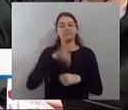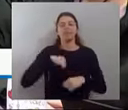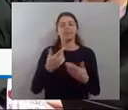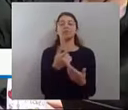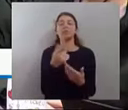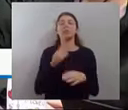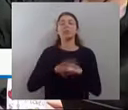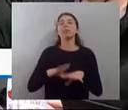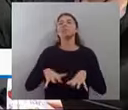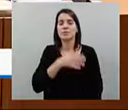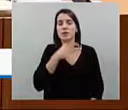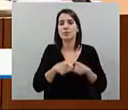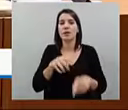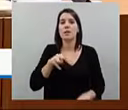obrigada.